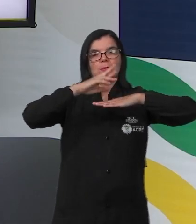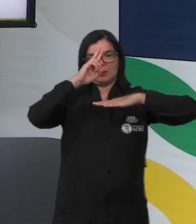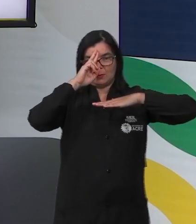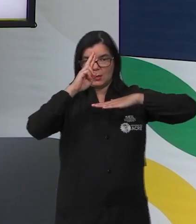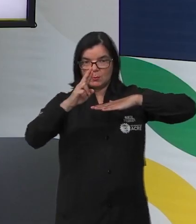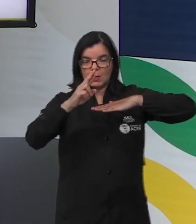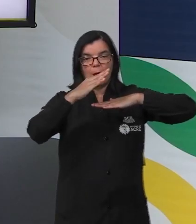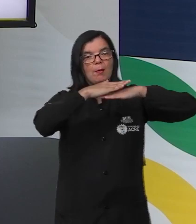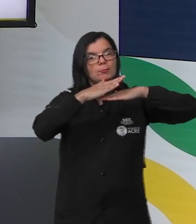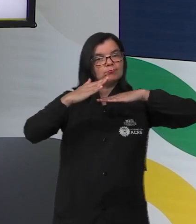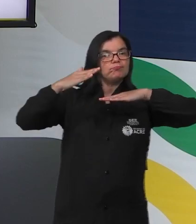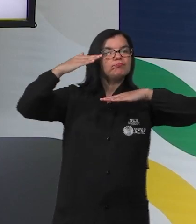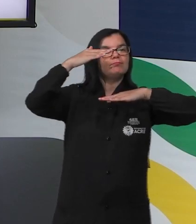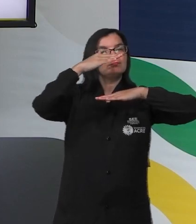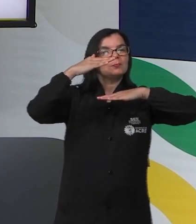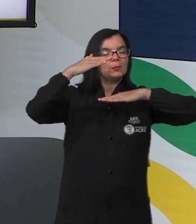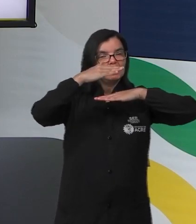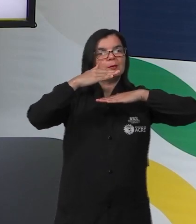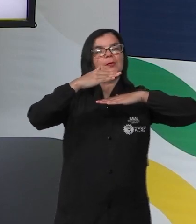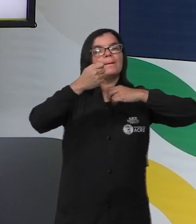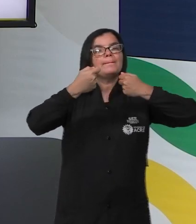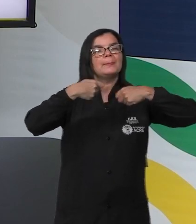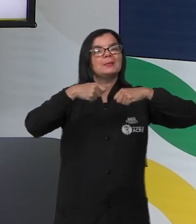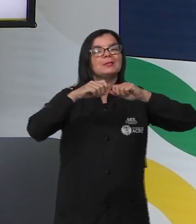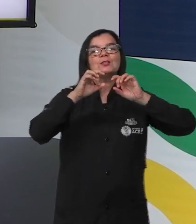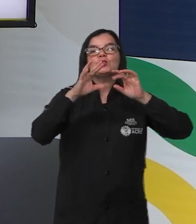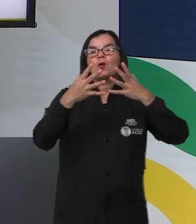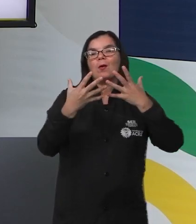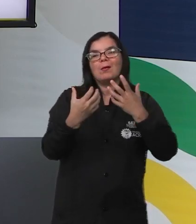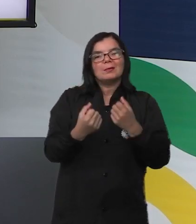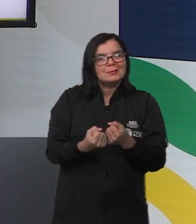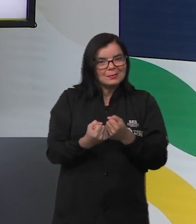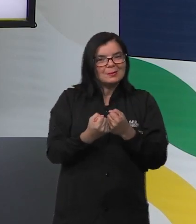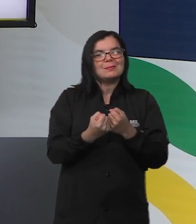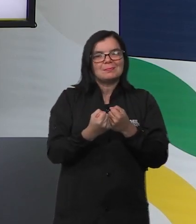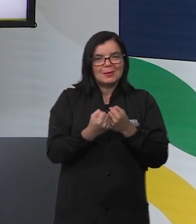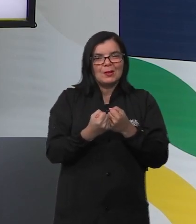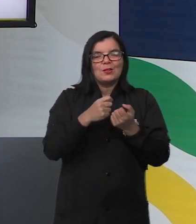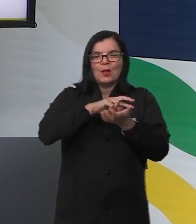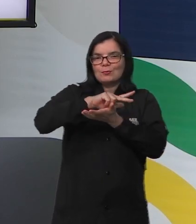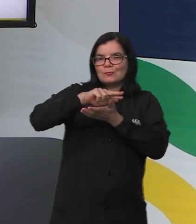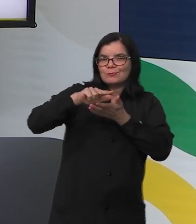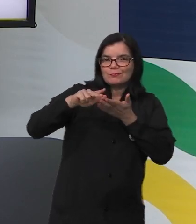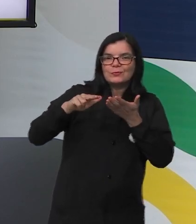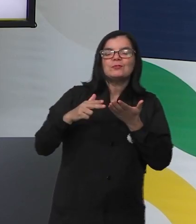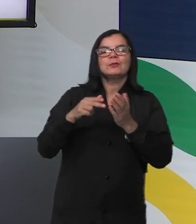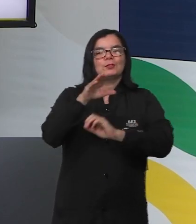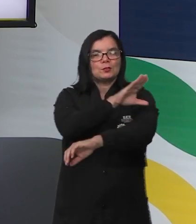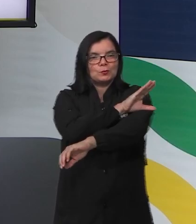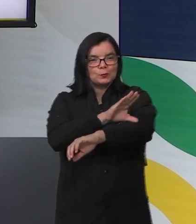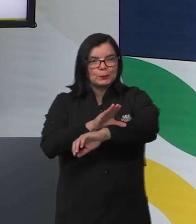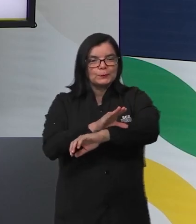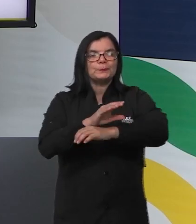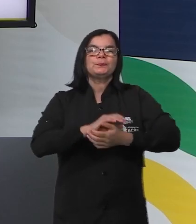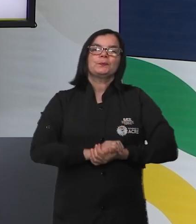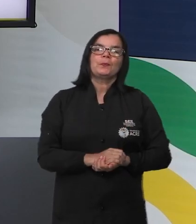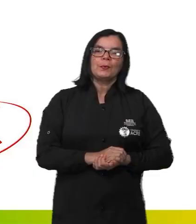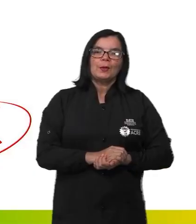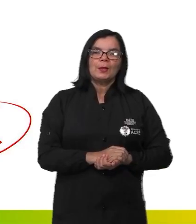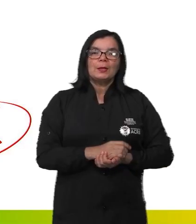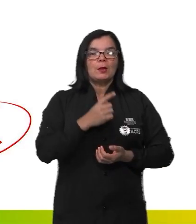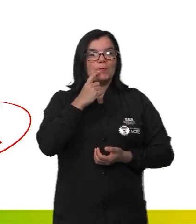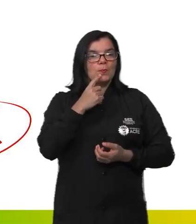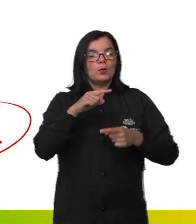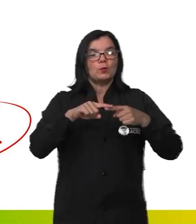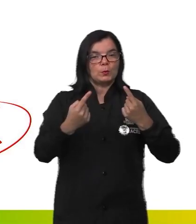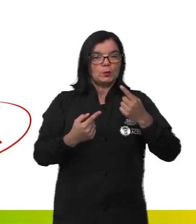você começa a respeitar, e aí para isso você precisa apenas aceitar as formas e as diversas formas de cultura. Tranquilo? Então, ó,